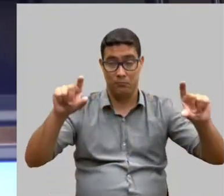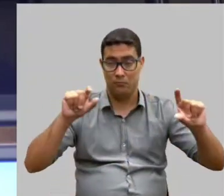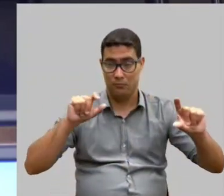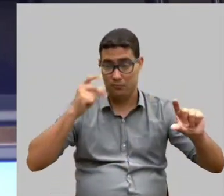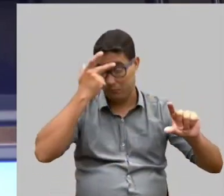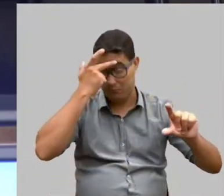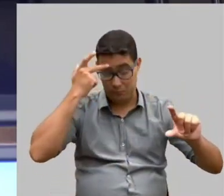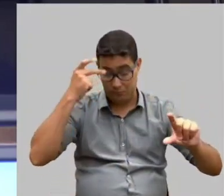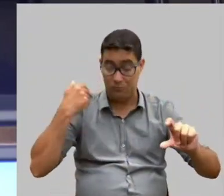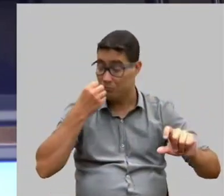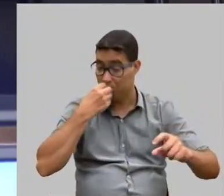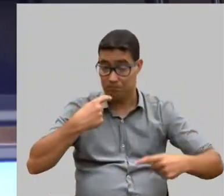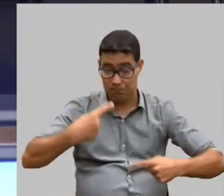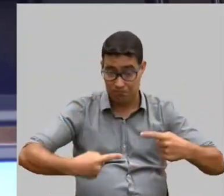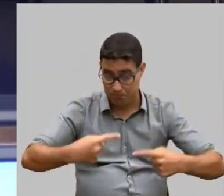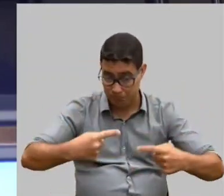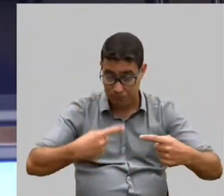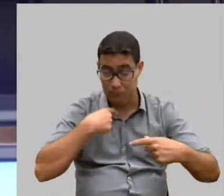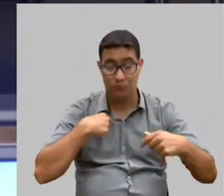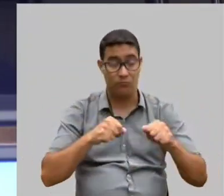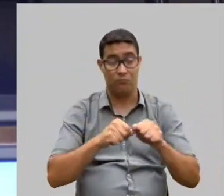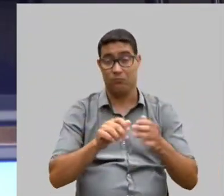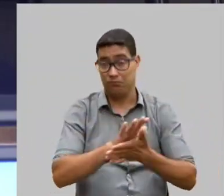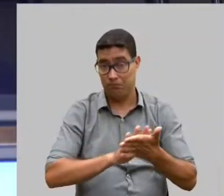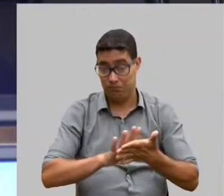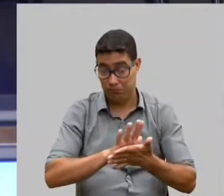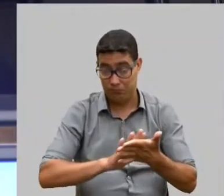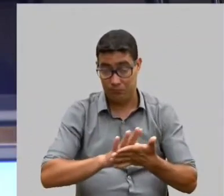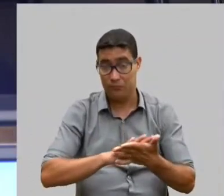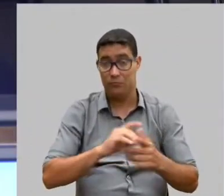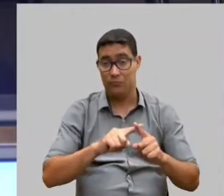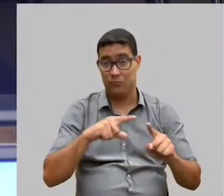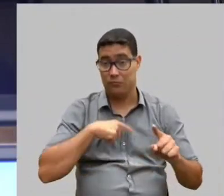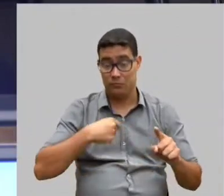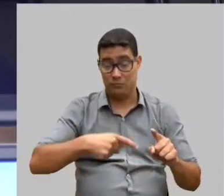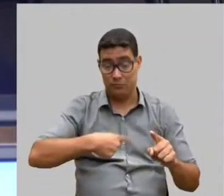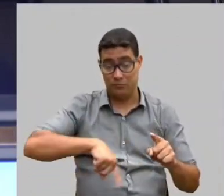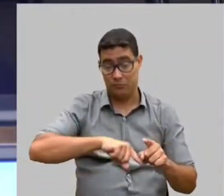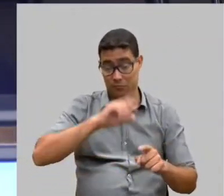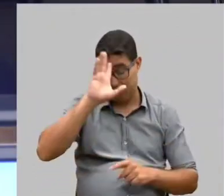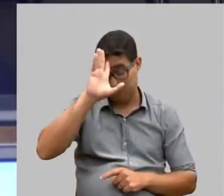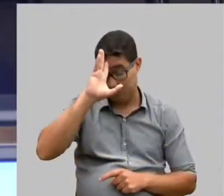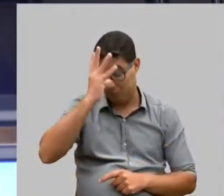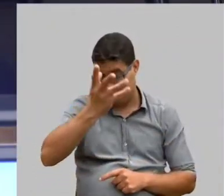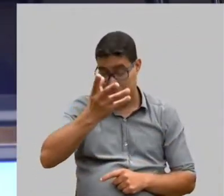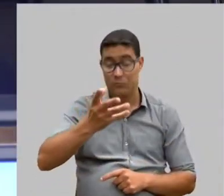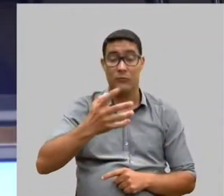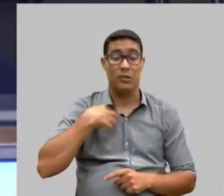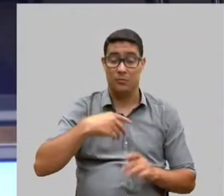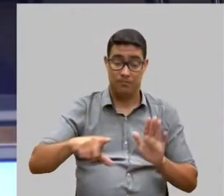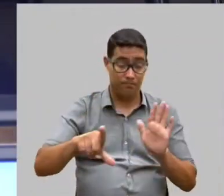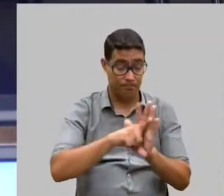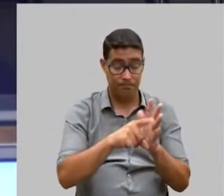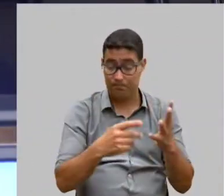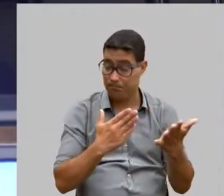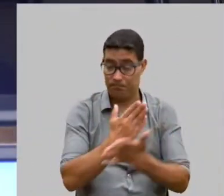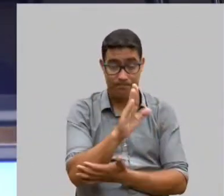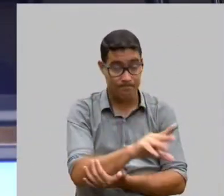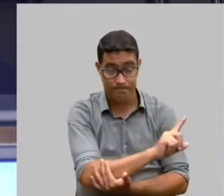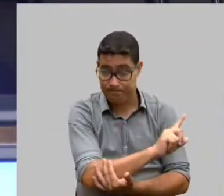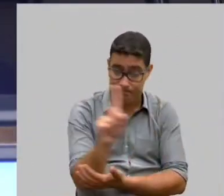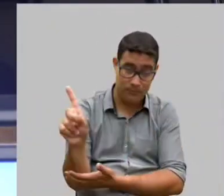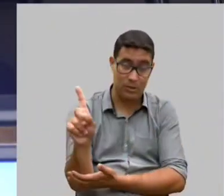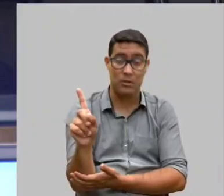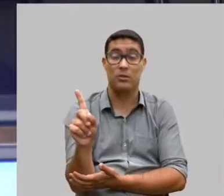triunfe basta que os bons Não façam nada então a gente precisa reagir impedir que essa lei seja aprovada realmente espero que os Deputado tenha